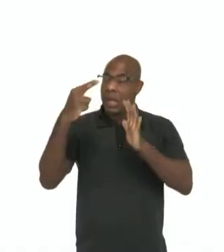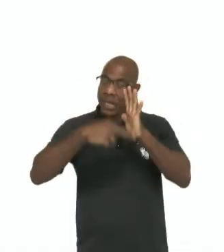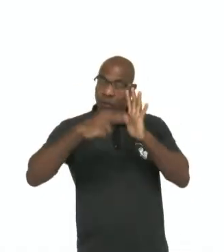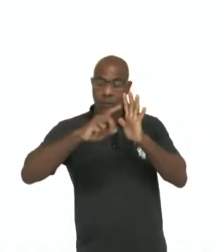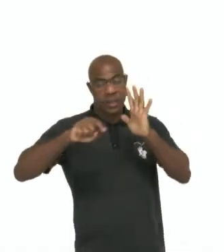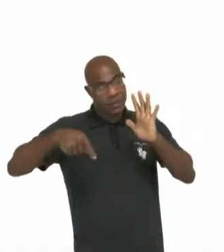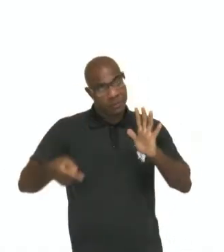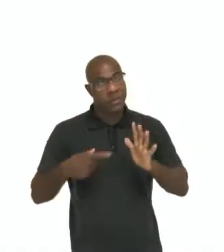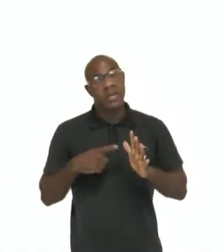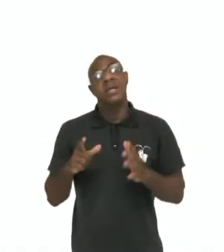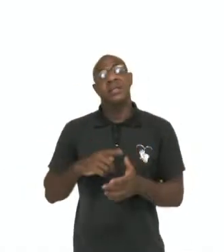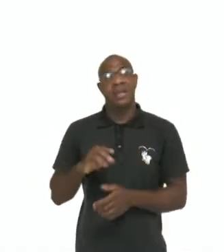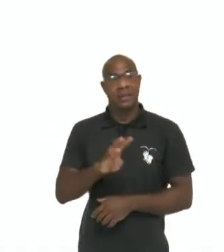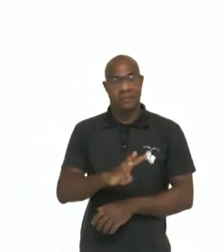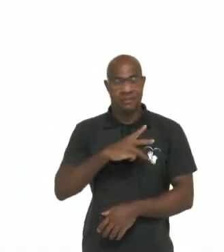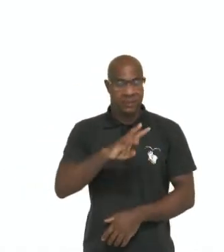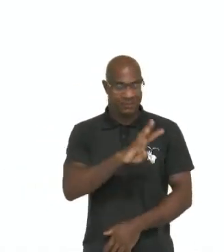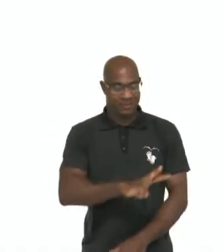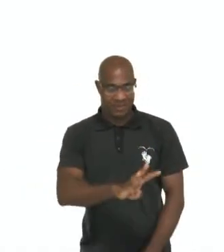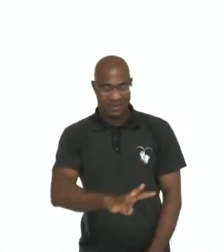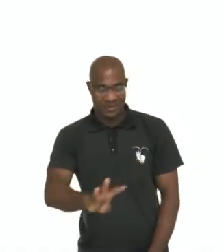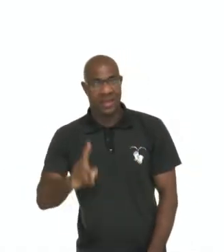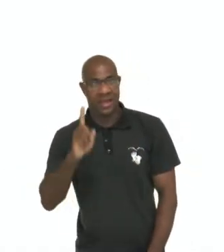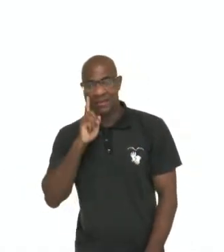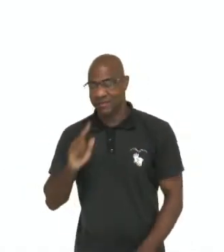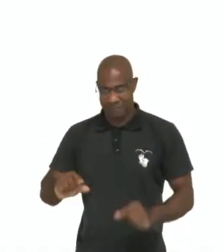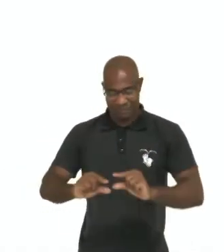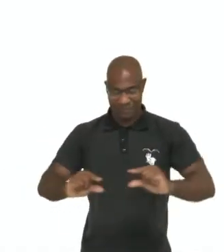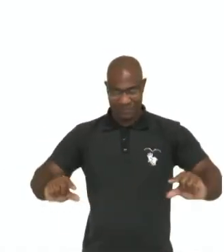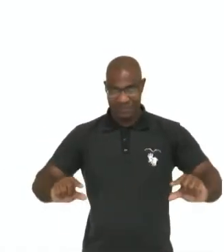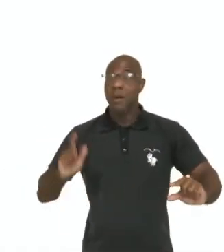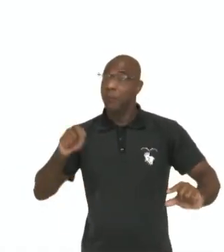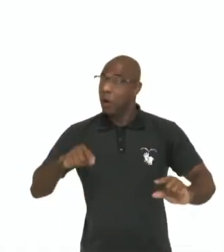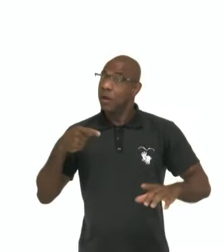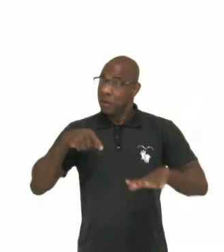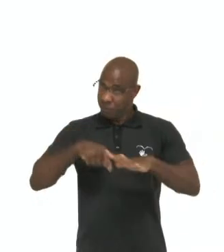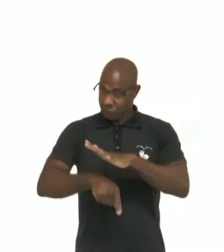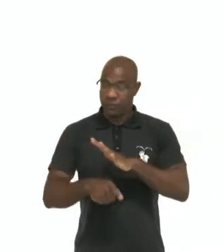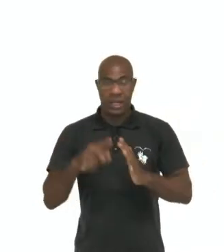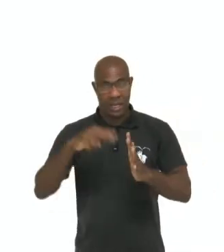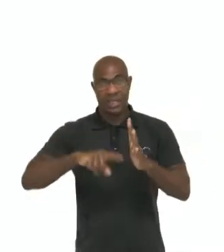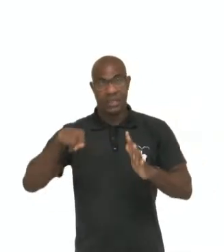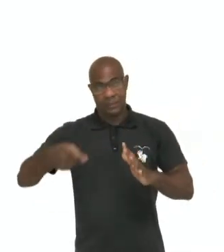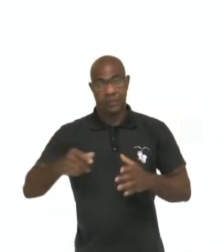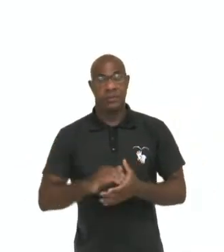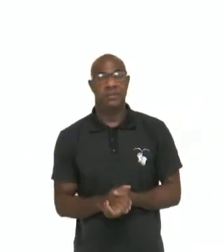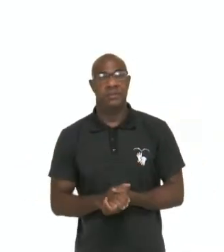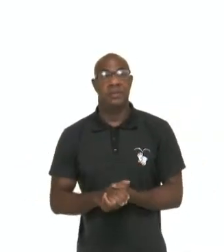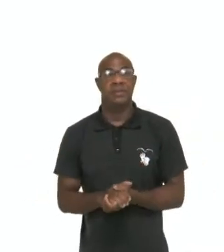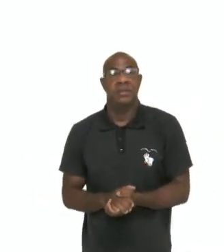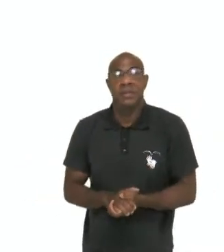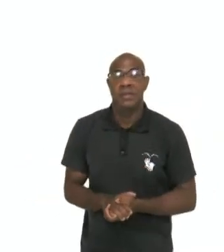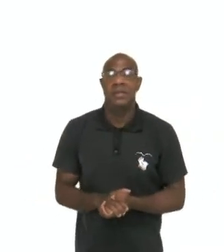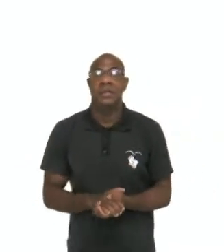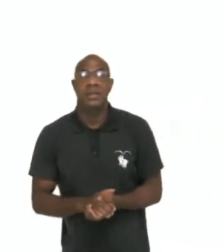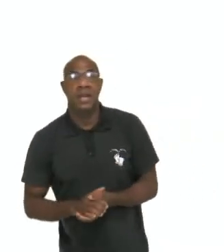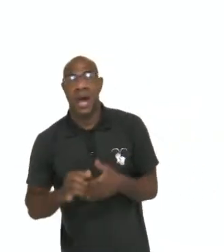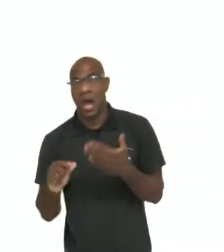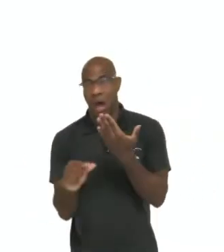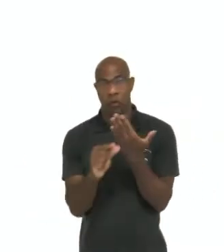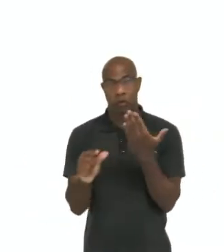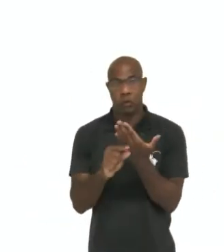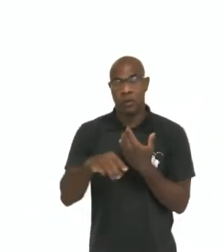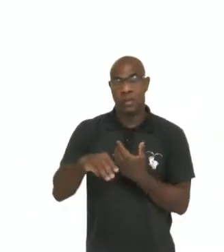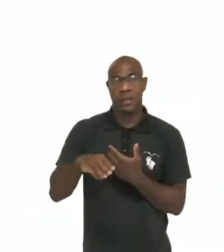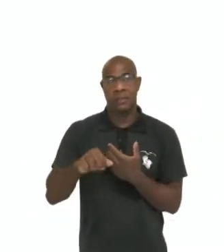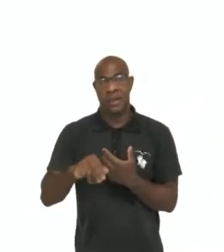no site que está referenciado aqui na parte inferior do slide, né? Um texto produzido pela Maria Helena Pires Martins, né? E ela é a autora